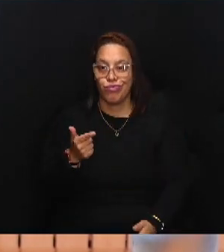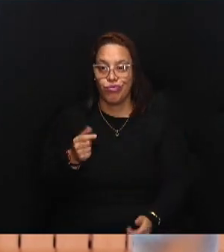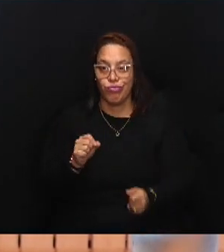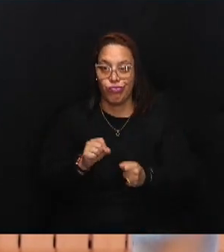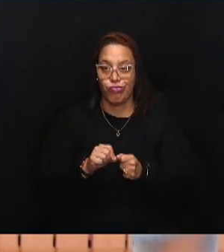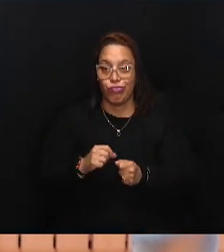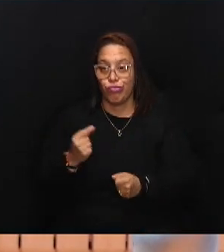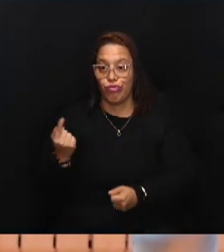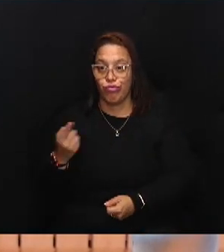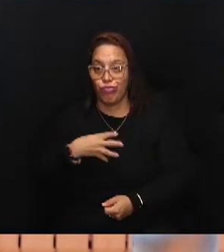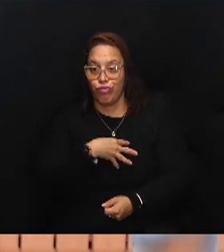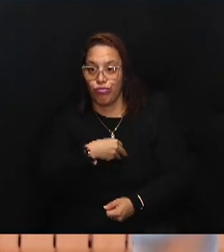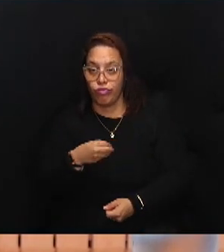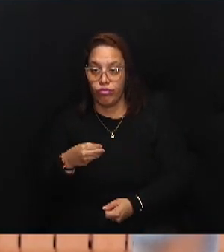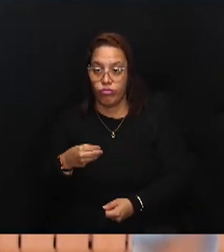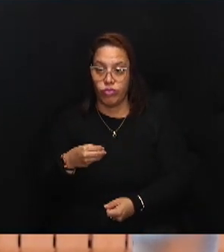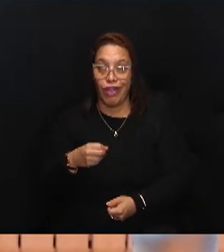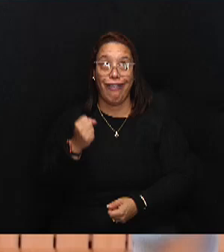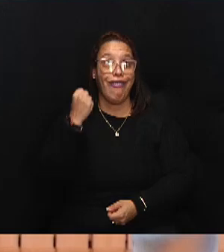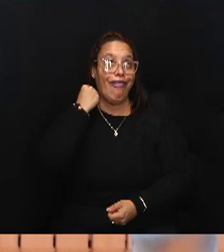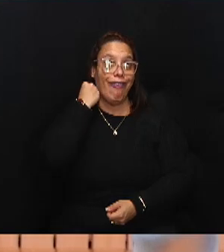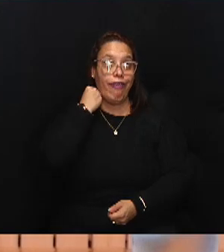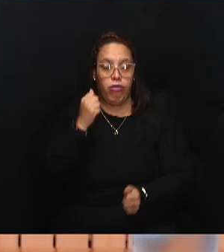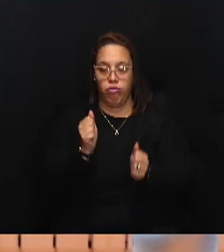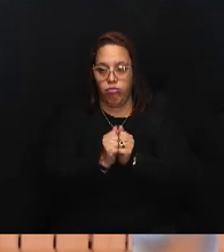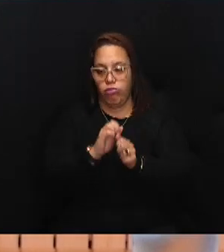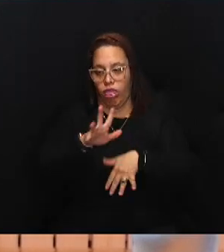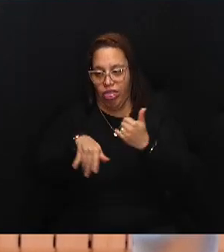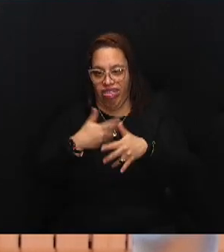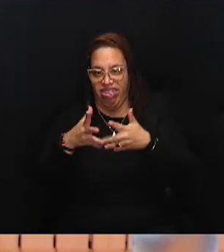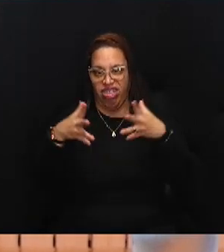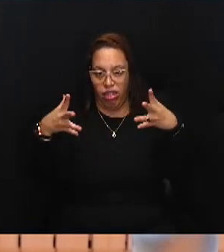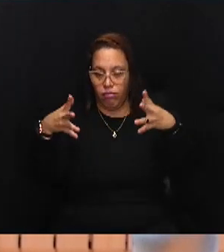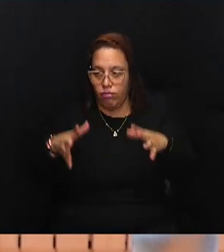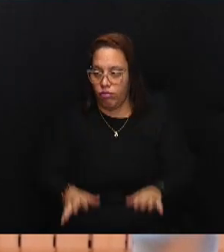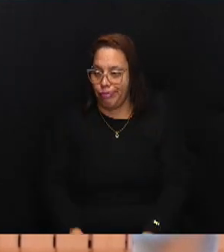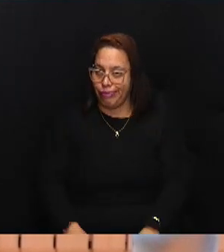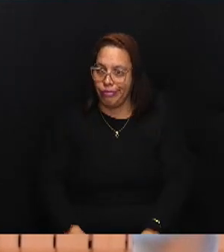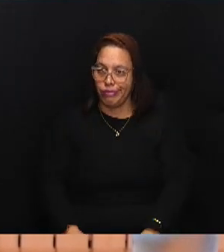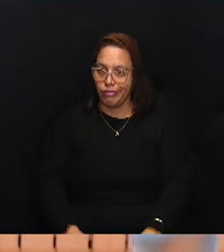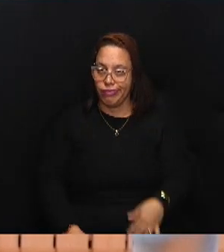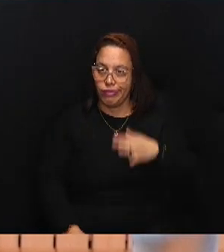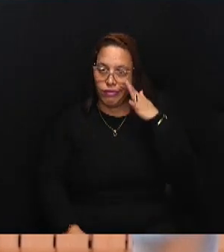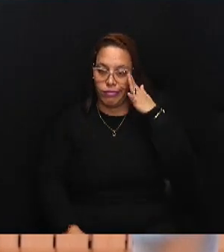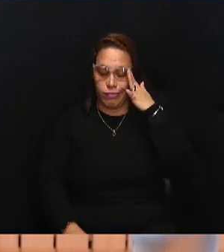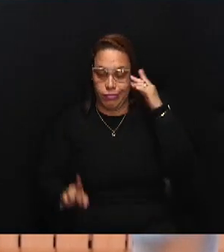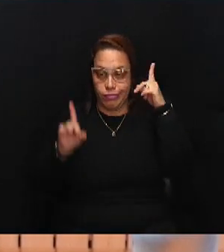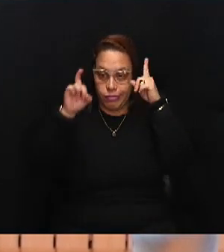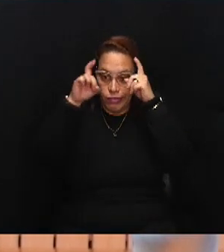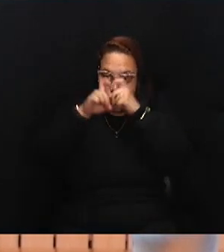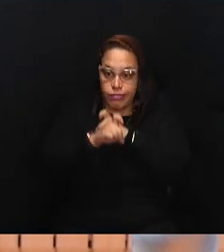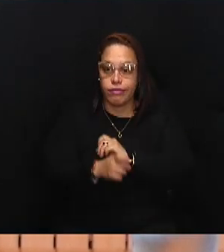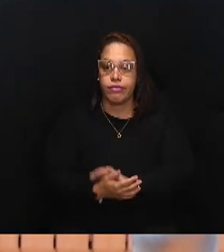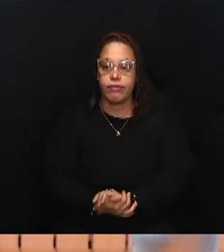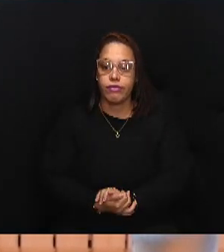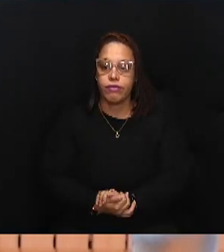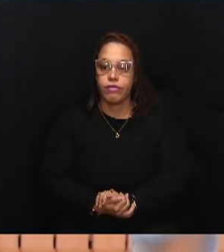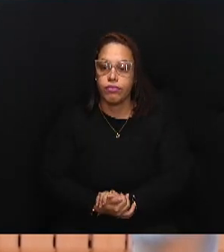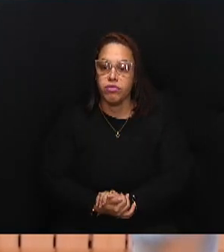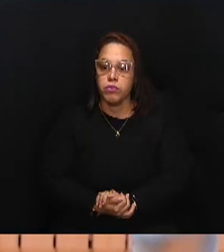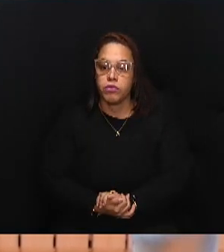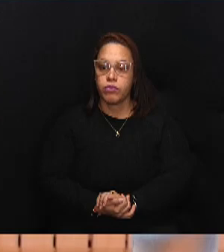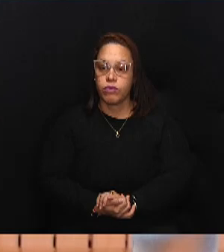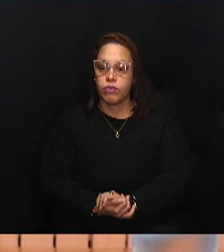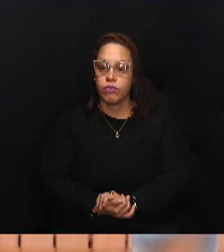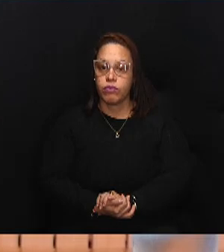aquilo para o seu filho estressa e você acaba estressando também. Então, a dificuldade é muito grande, a gente tem que...